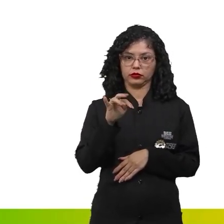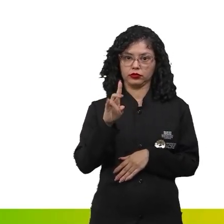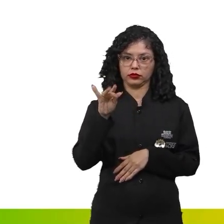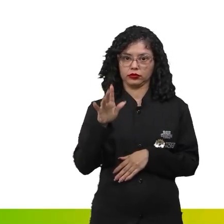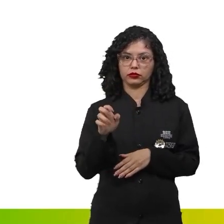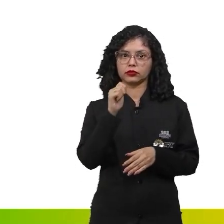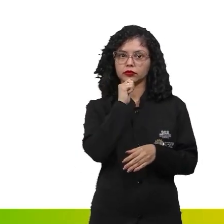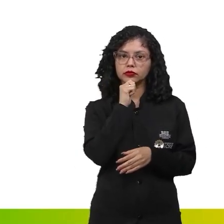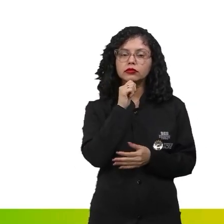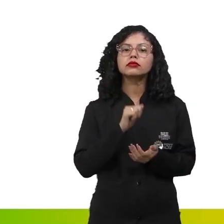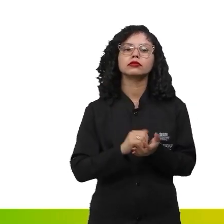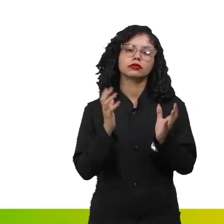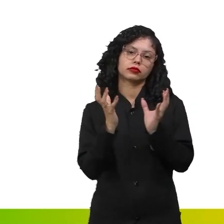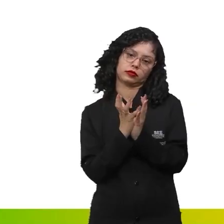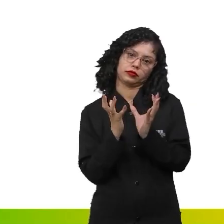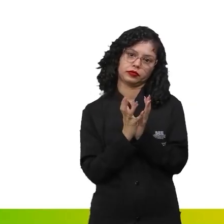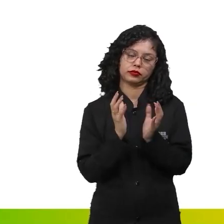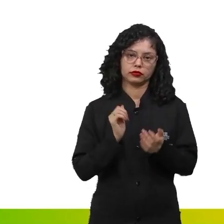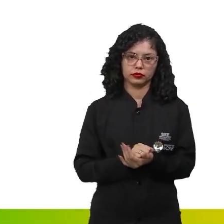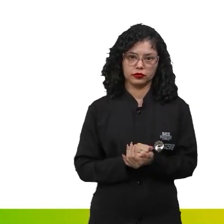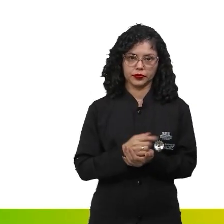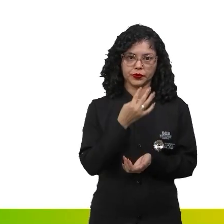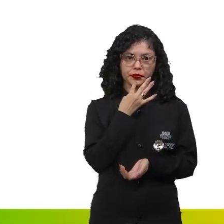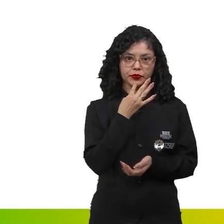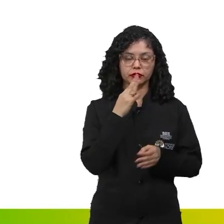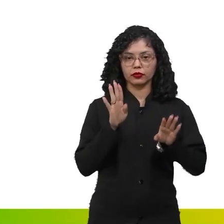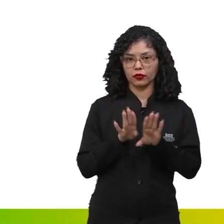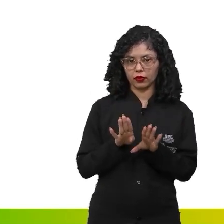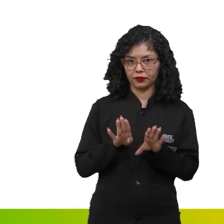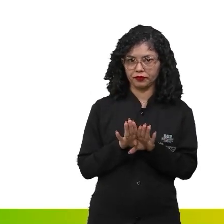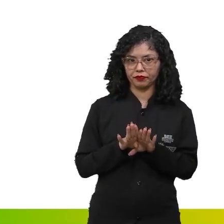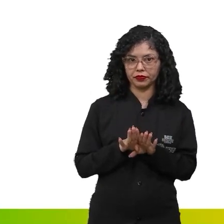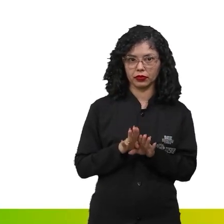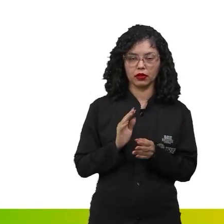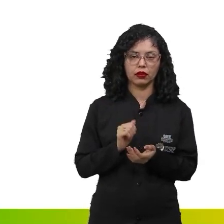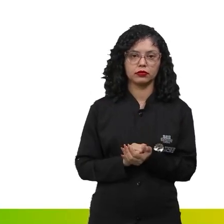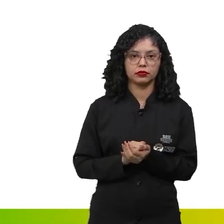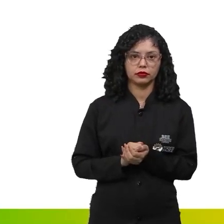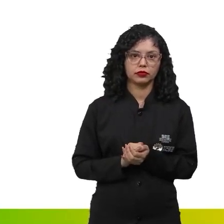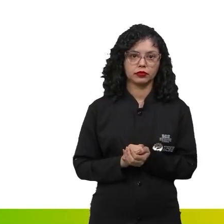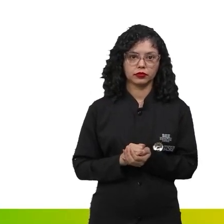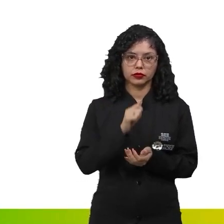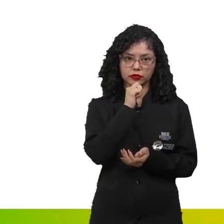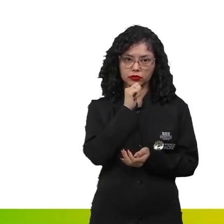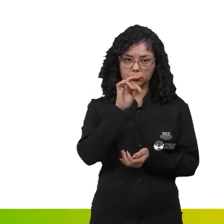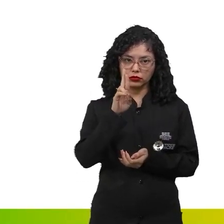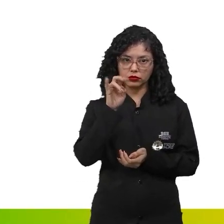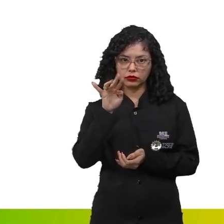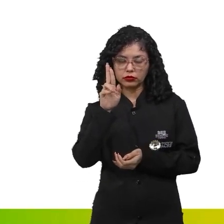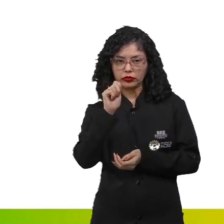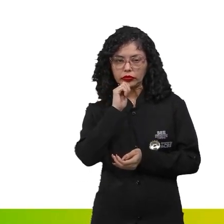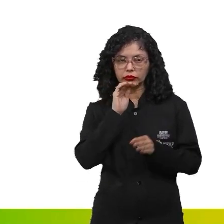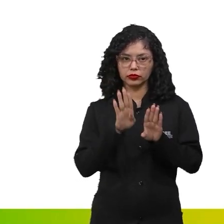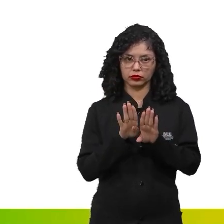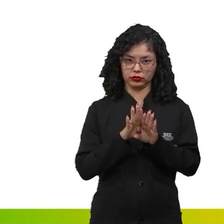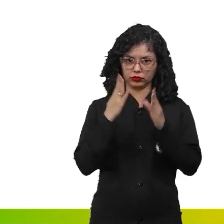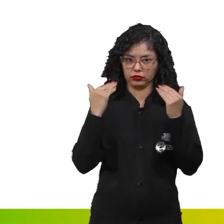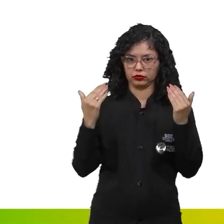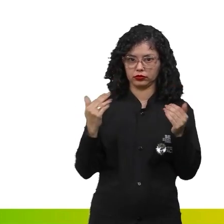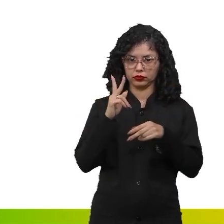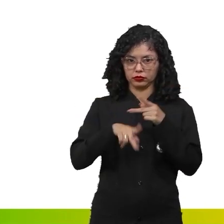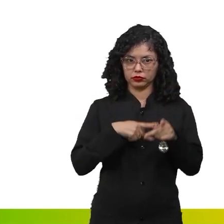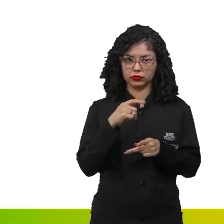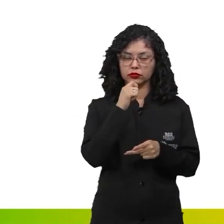uma imunidade coletiva, ou conhecida também como imunidade de rebanho, tá? É um fenômeno populacional. Como é que